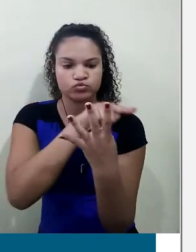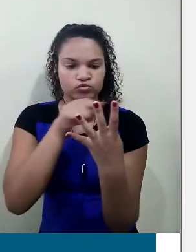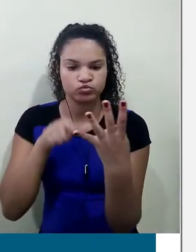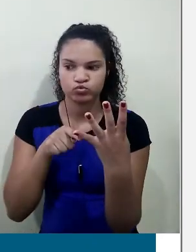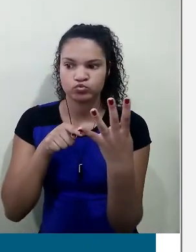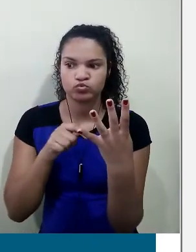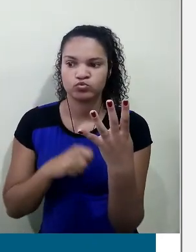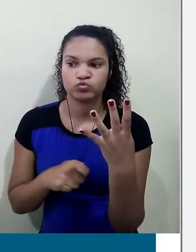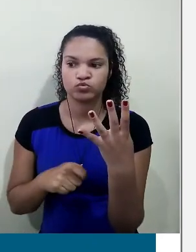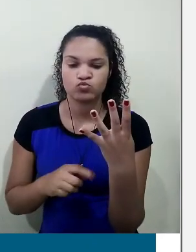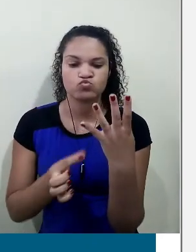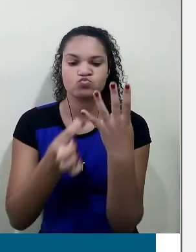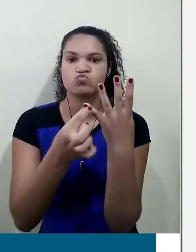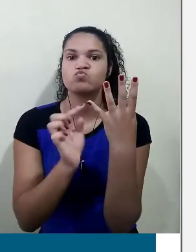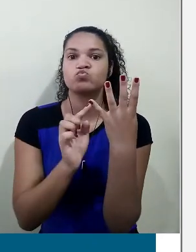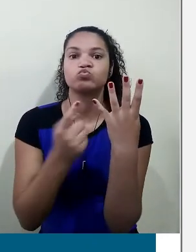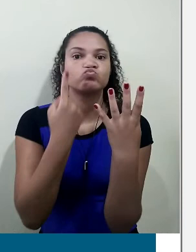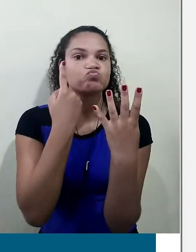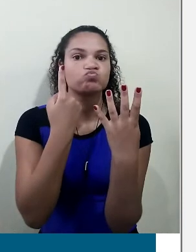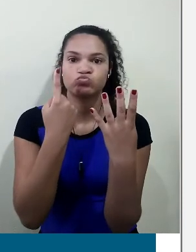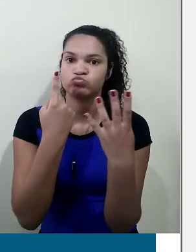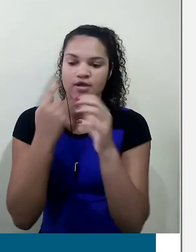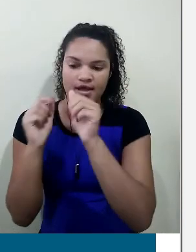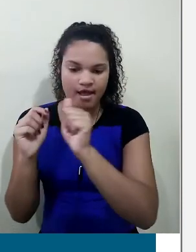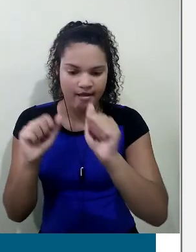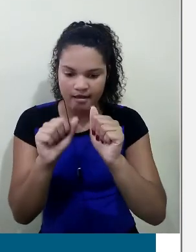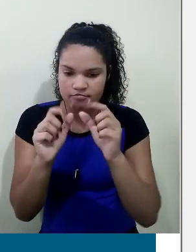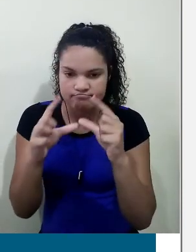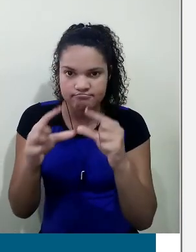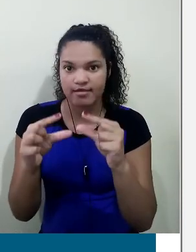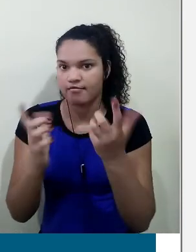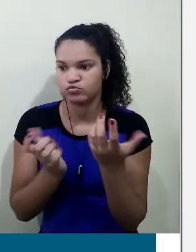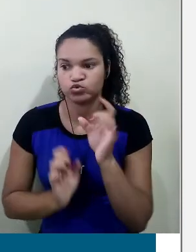casos possíveis, nós temos um indivíduo azinho-azinho.